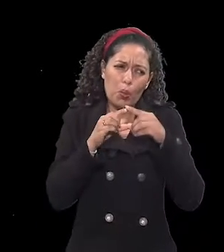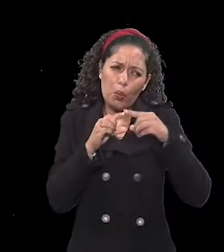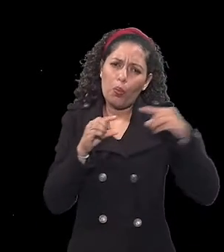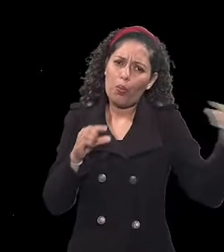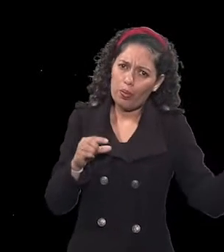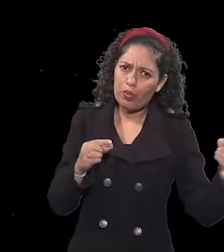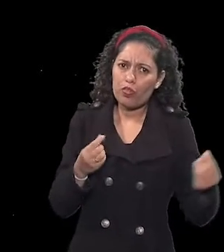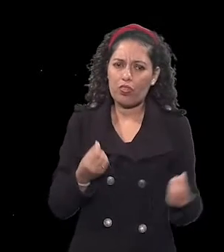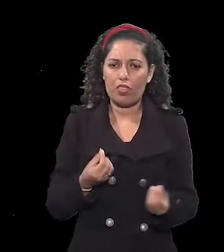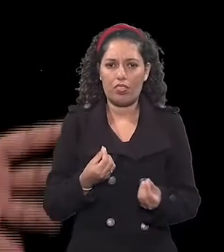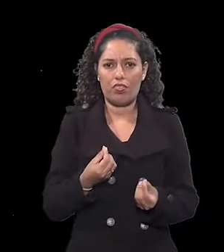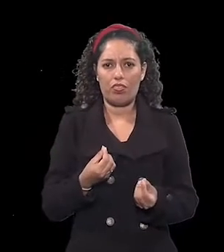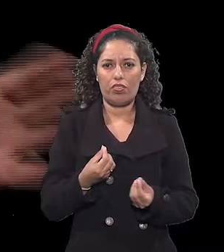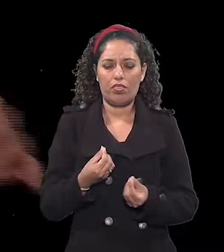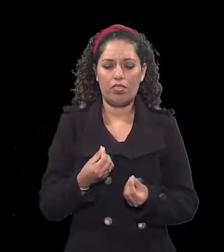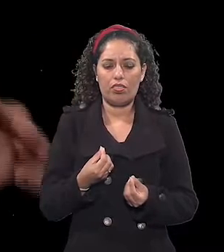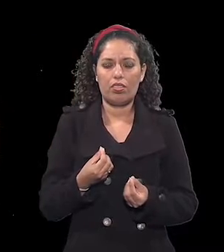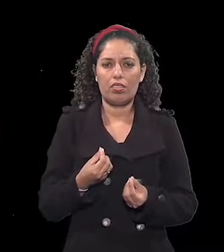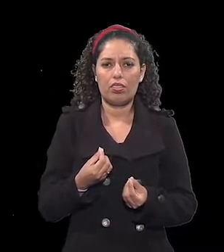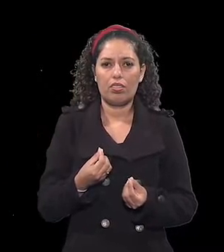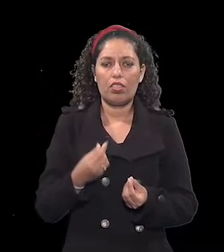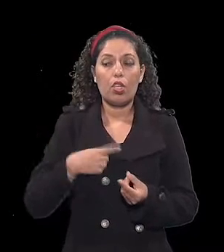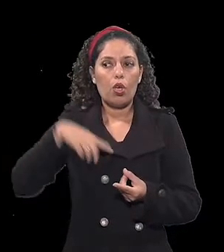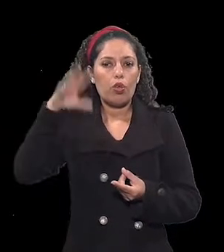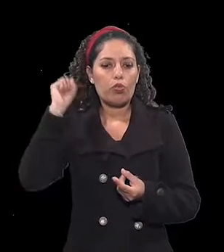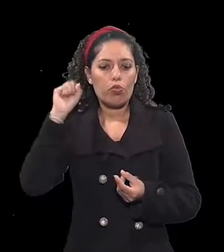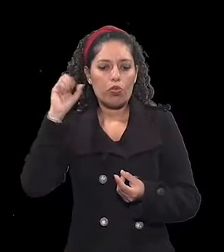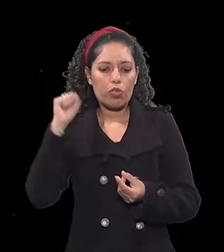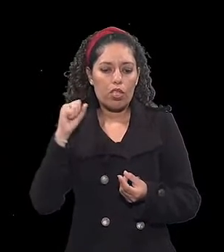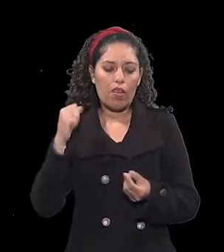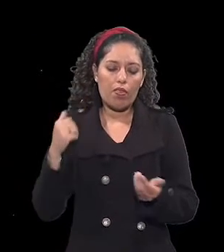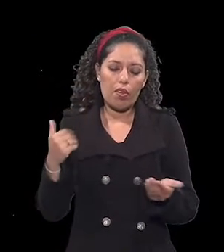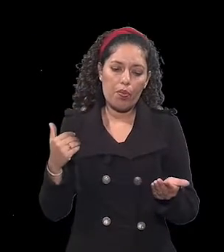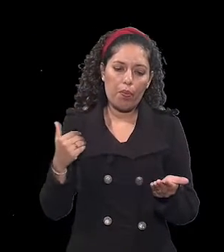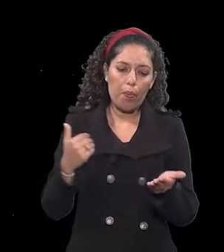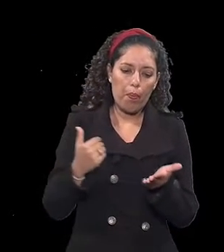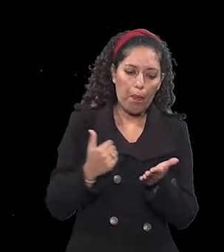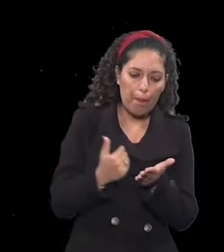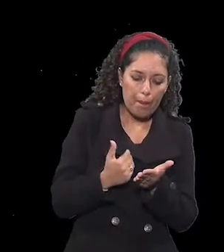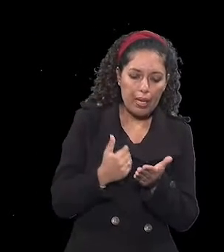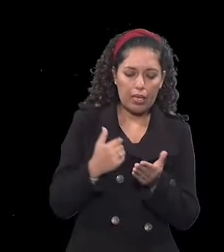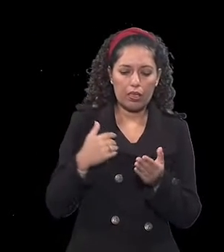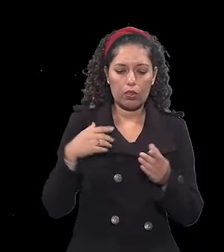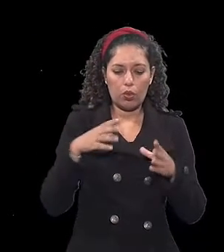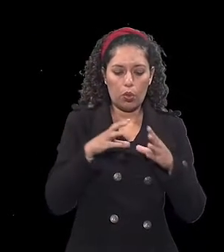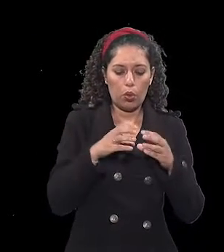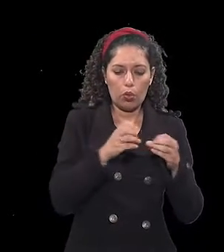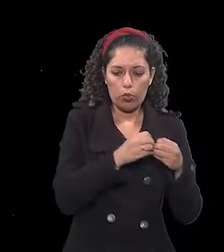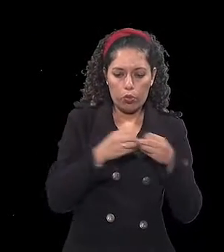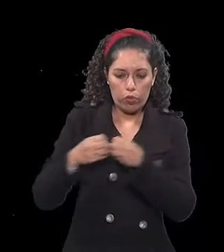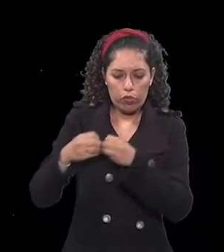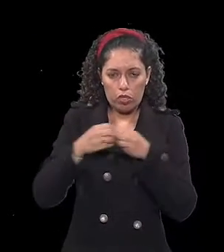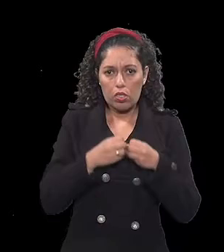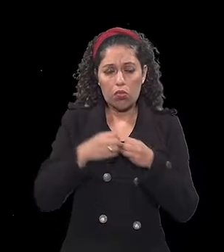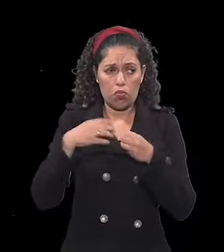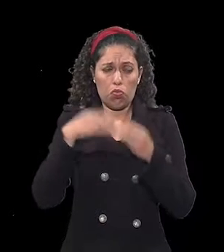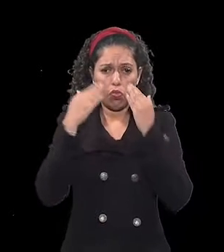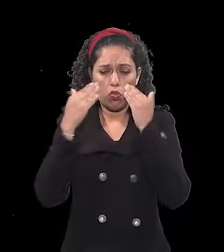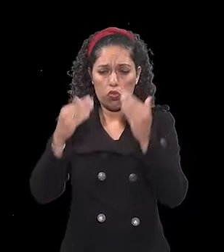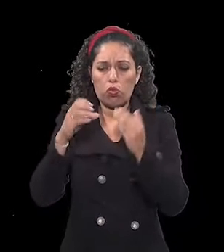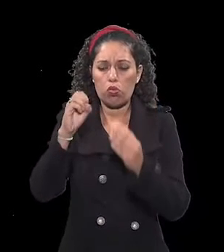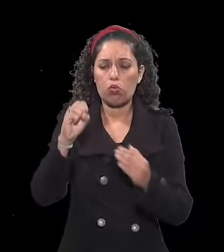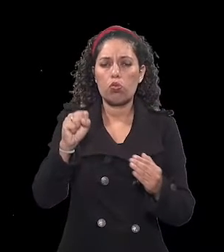que escutava, é o que eu escutava, além, né, dos mais próximos assim, esse vizinho aqui me apresentou essa veia do soul.